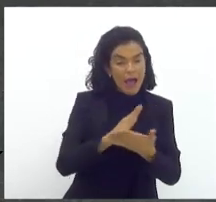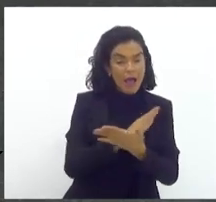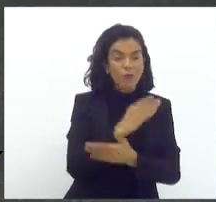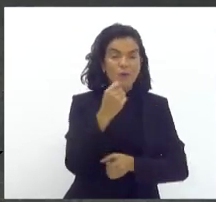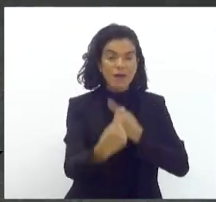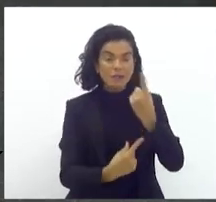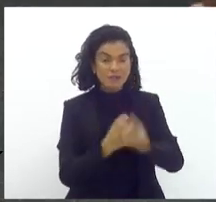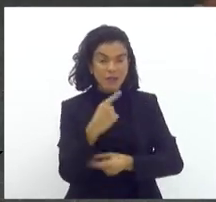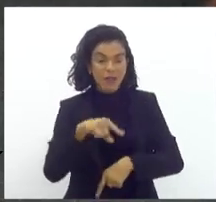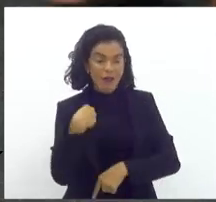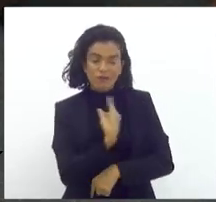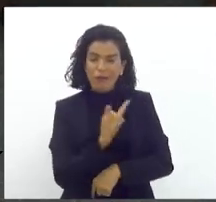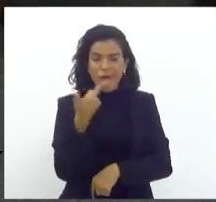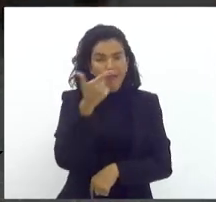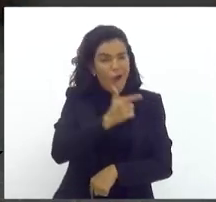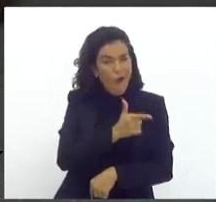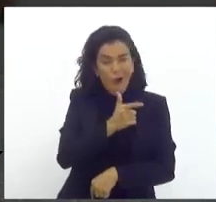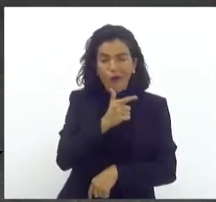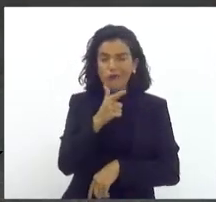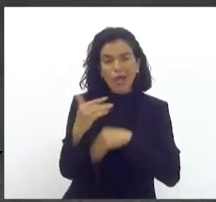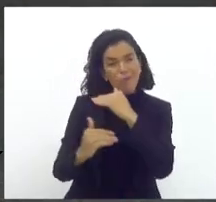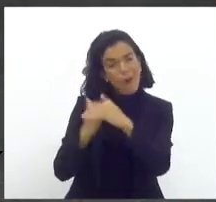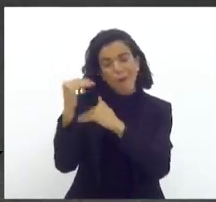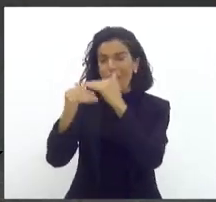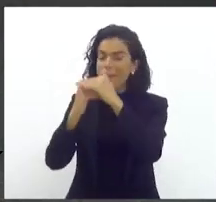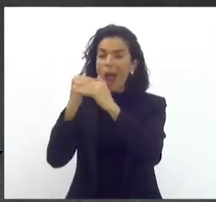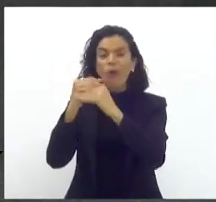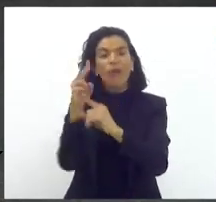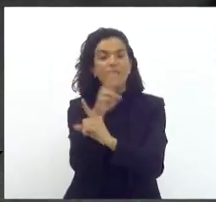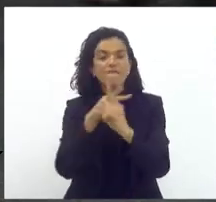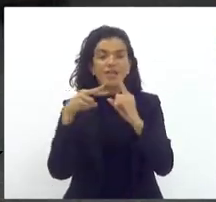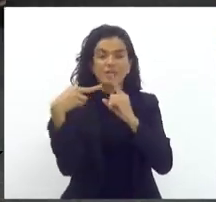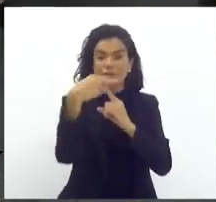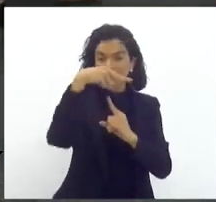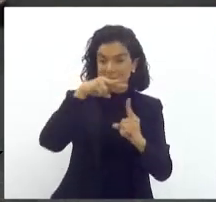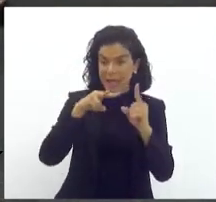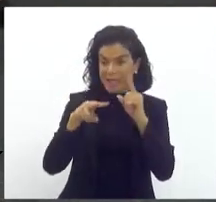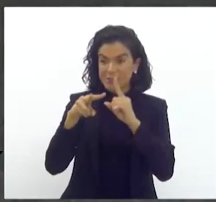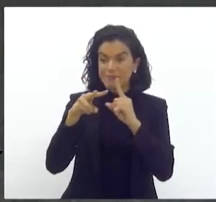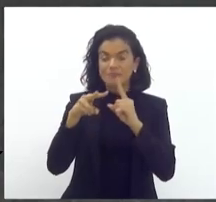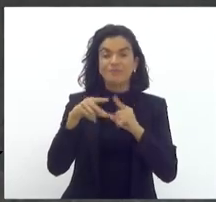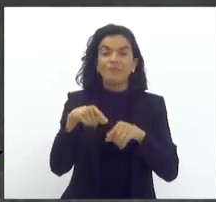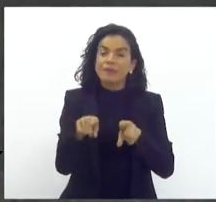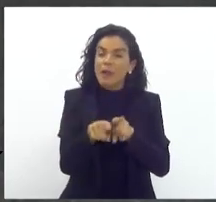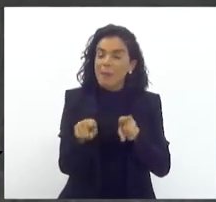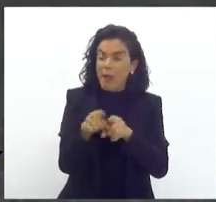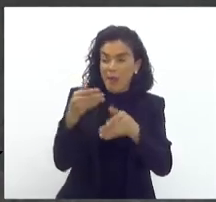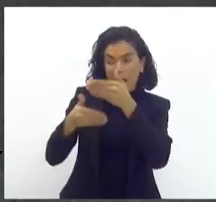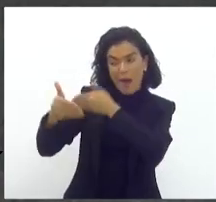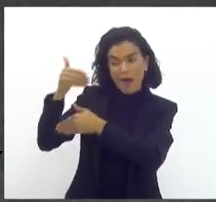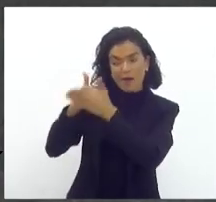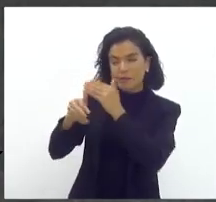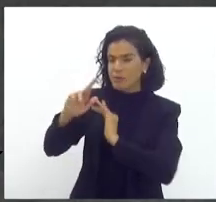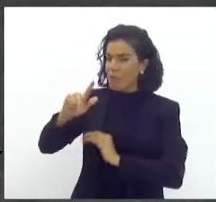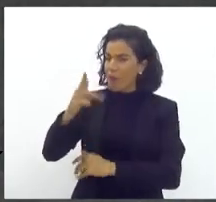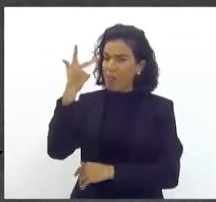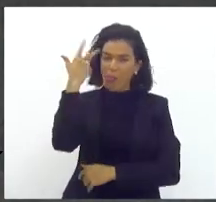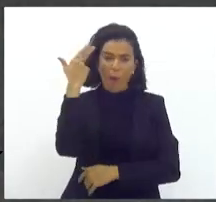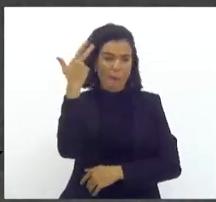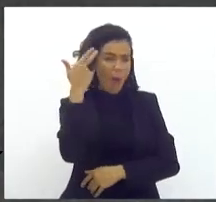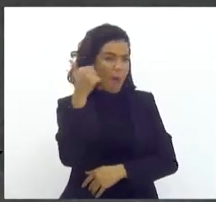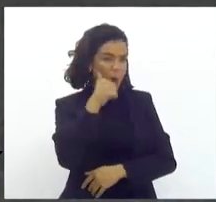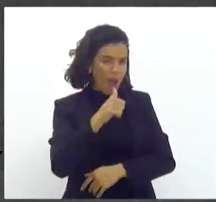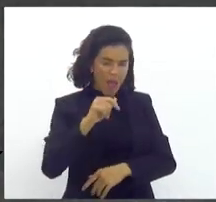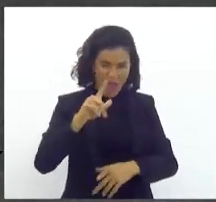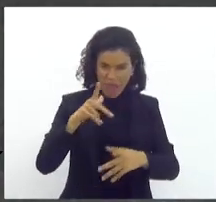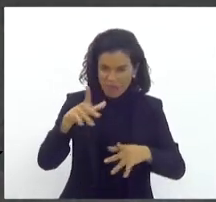vezes a gente não conseguiu construir tanta visibilidade e não era tão comum que mulheres fossem